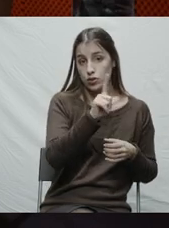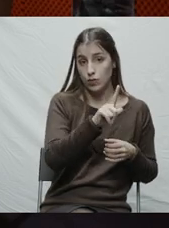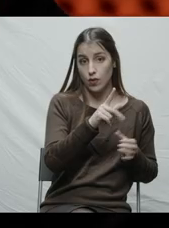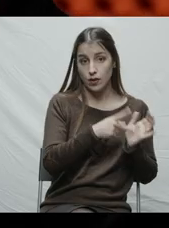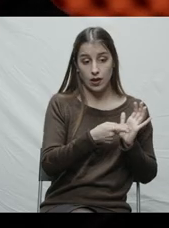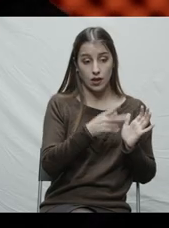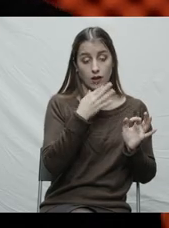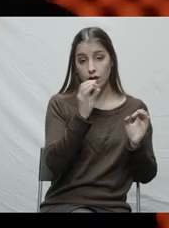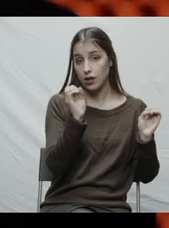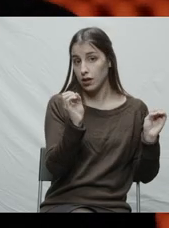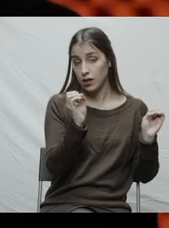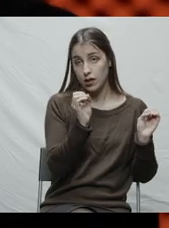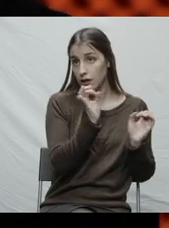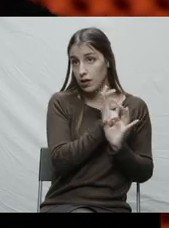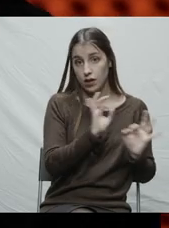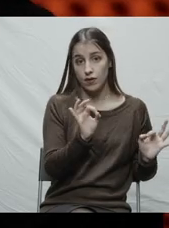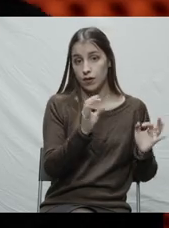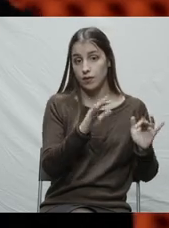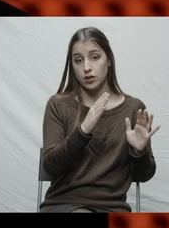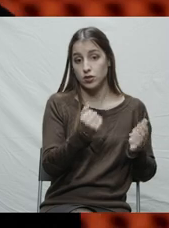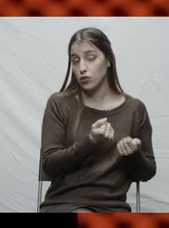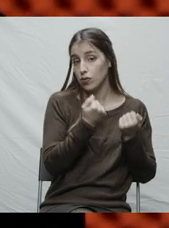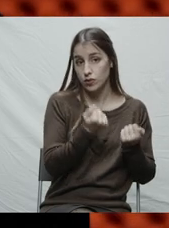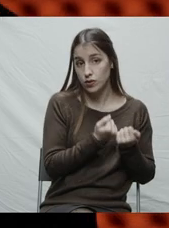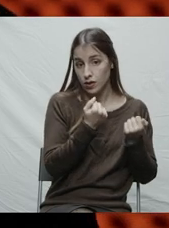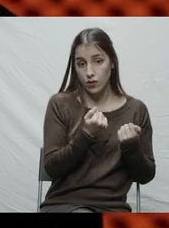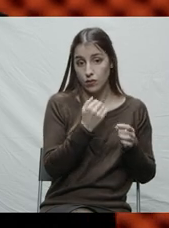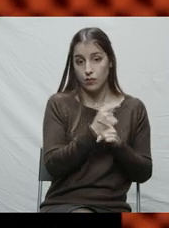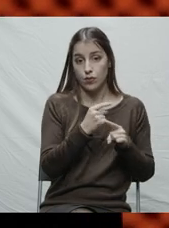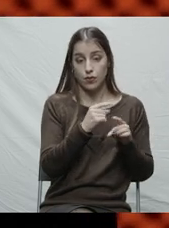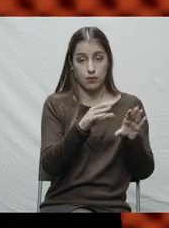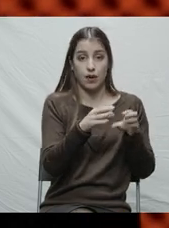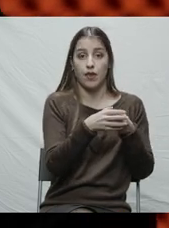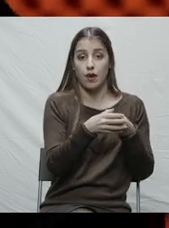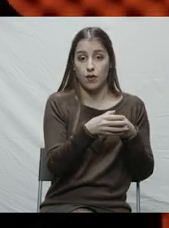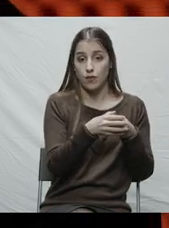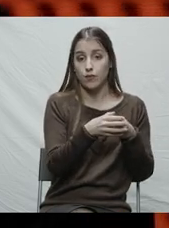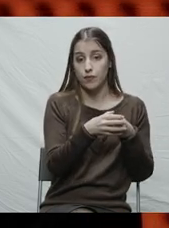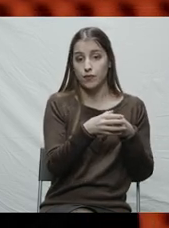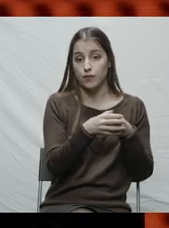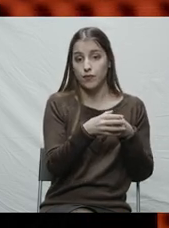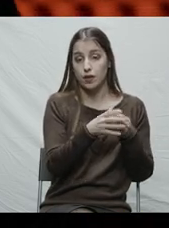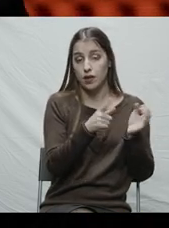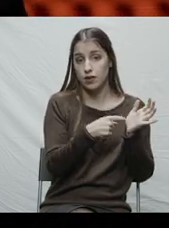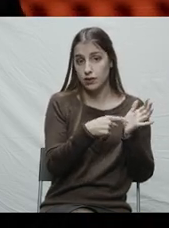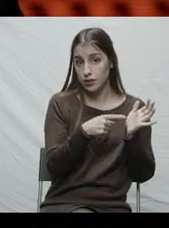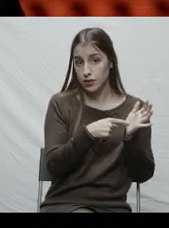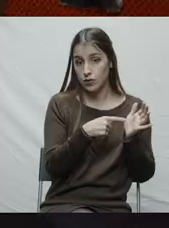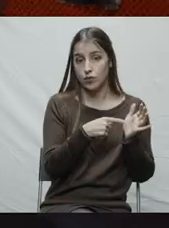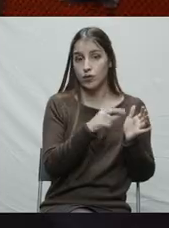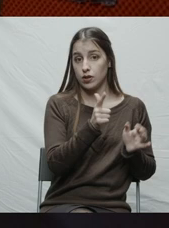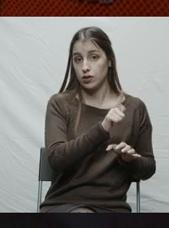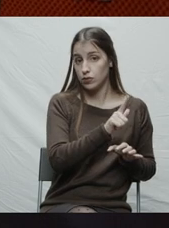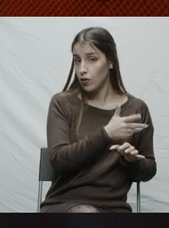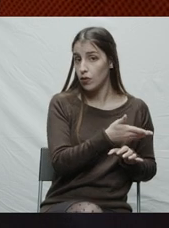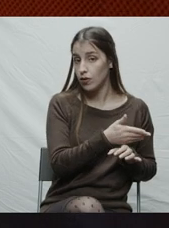depois não conseguiam passar, porque estavam naquele padrão ou naquele trauma que lhes foi exigido num conservatório de Lisboa. Não